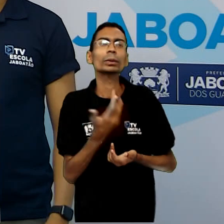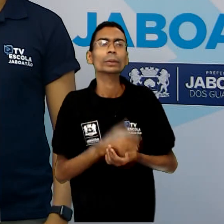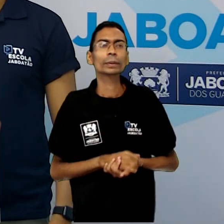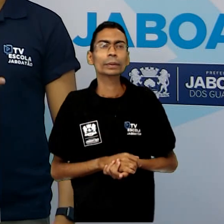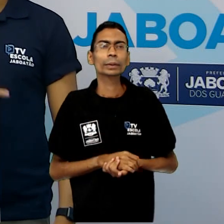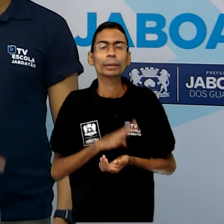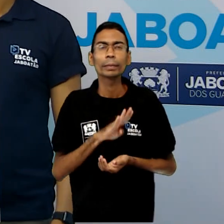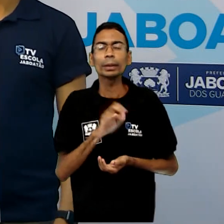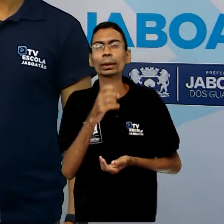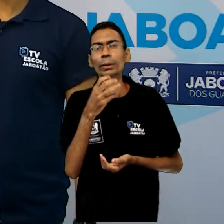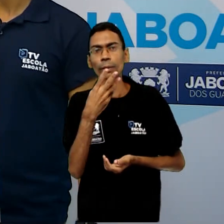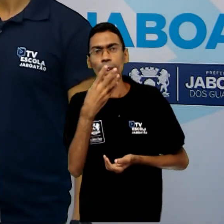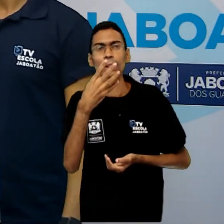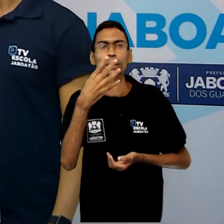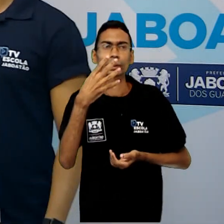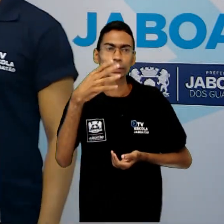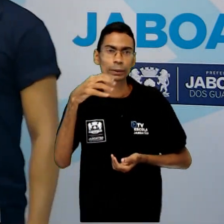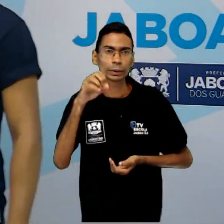em prática.